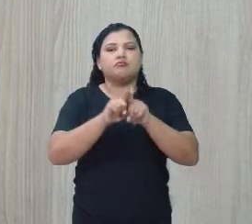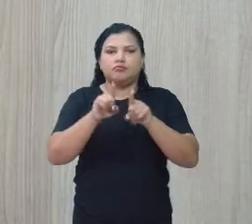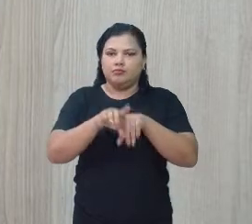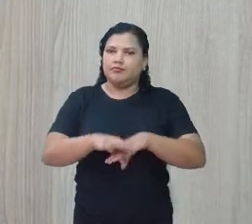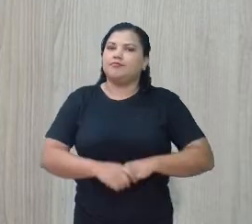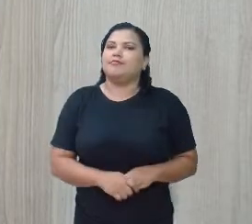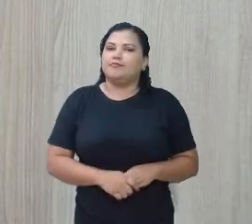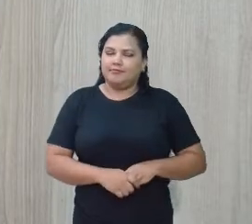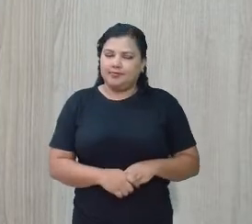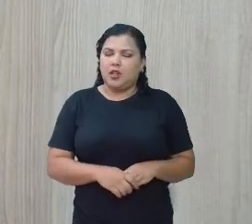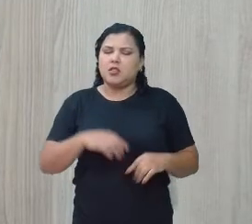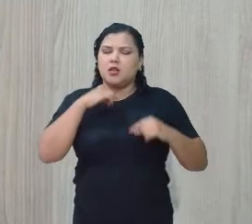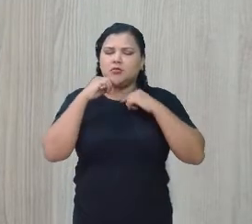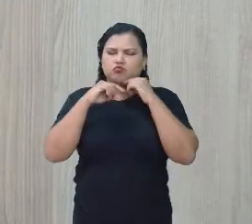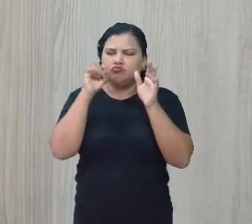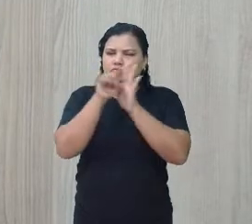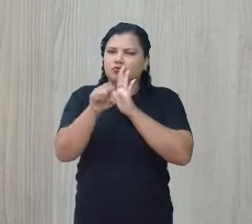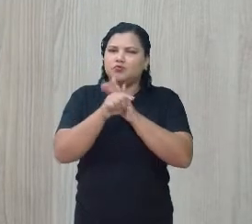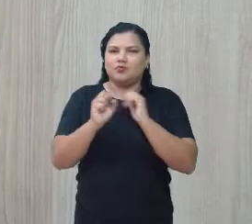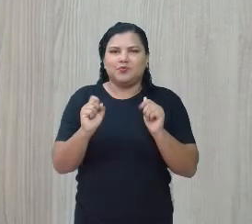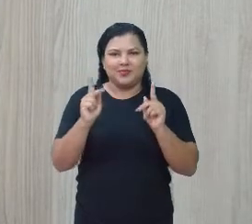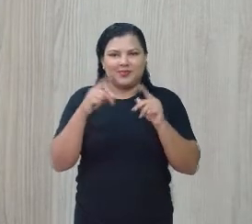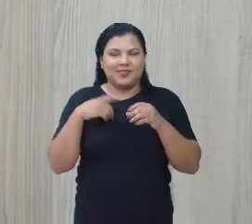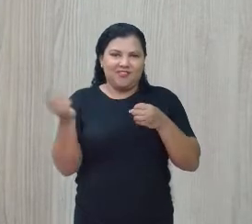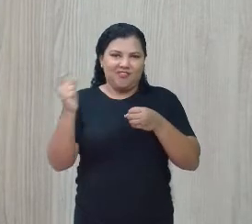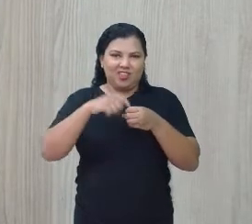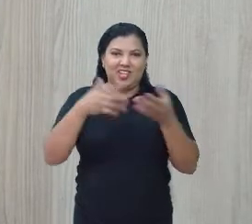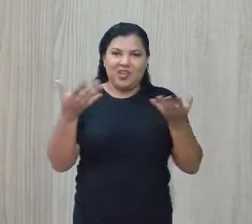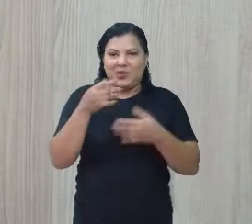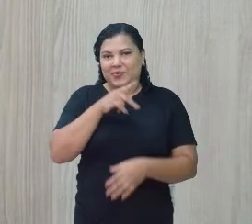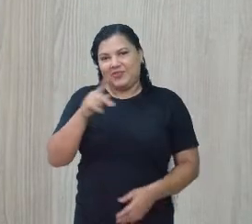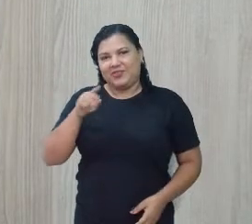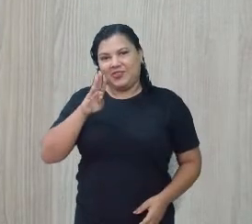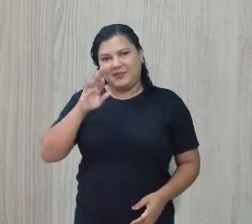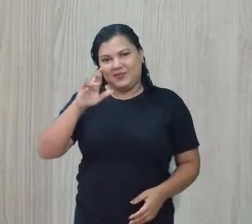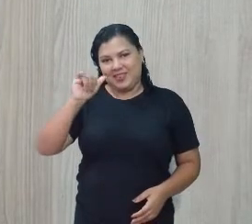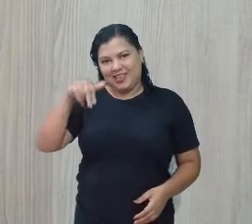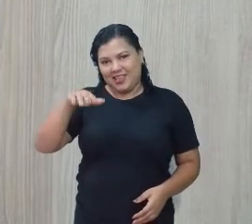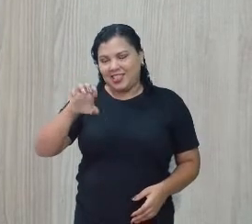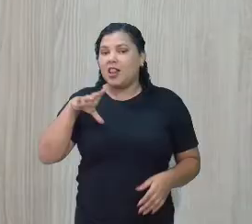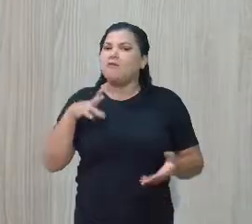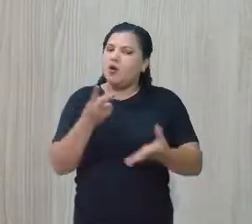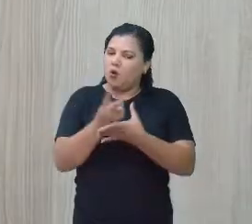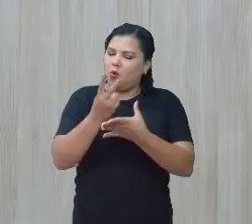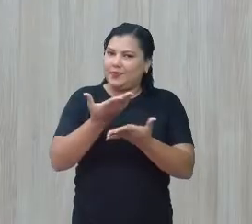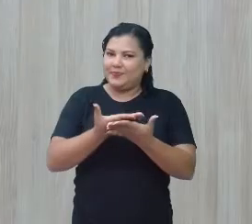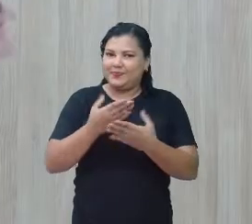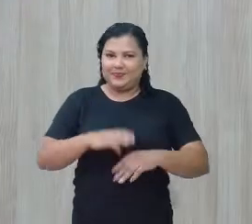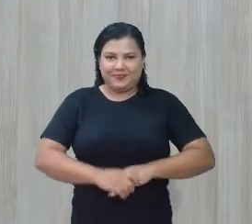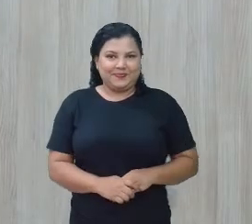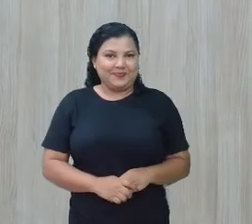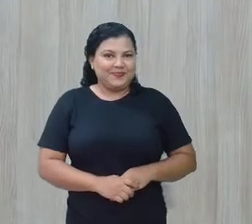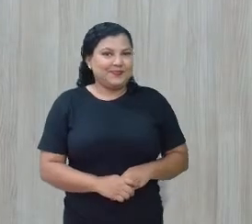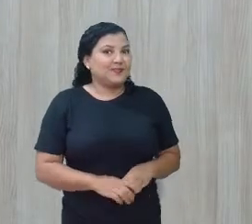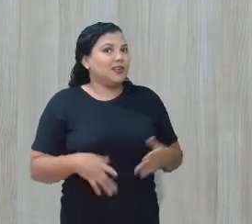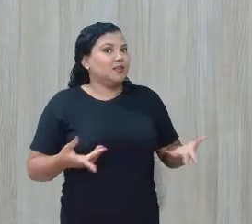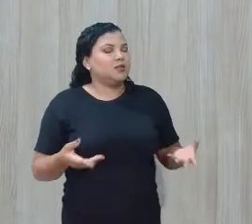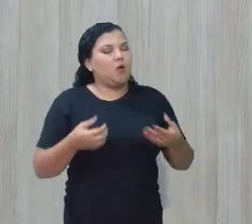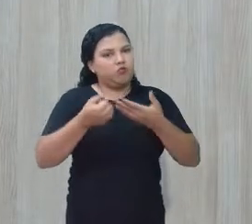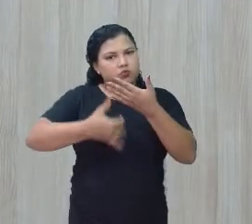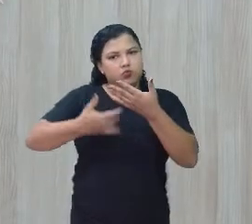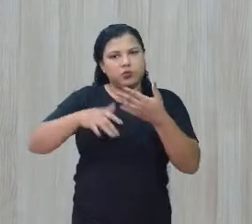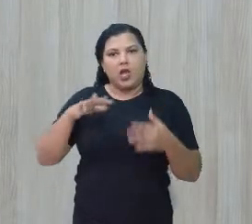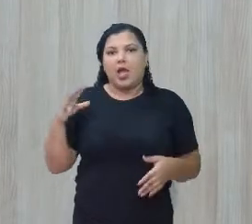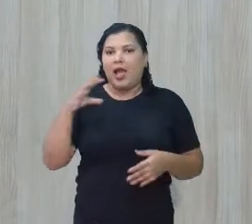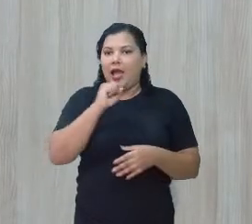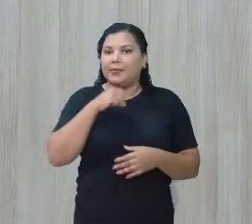e mandar as suas dúvidas aqui para a gente, tá bom? Eu vou voltar agora com o Briane e ela vai dar continuidade à aula. Só um comentário falando sobre